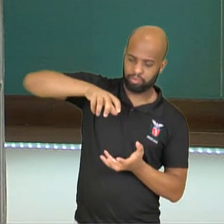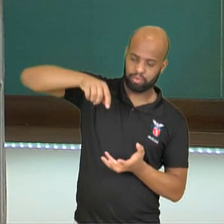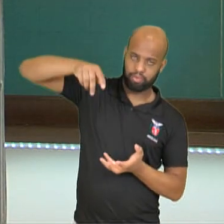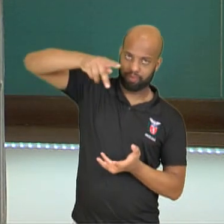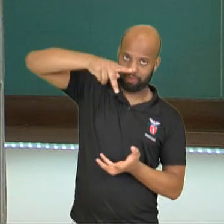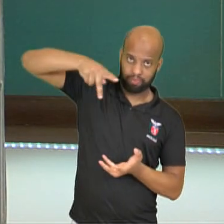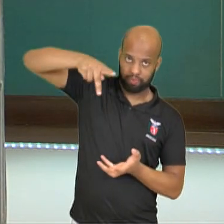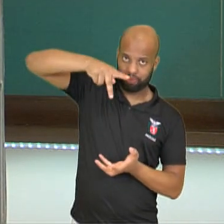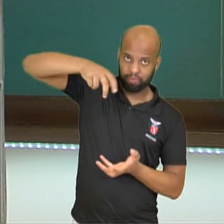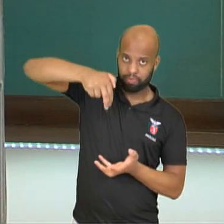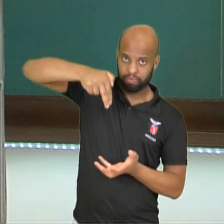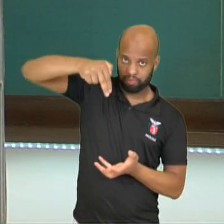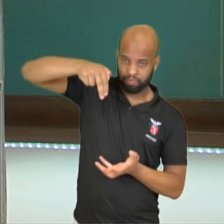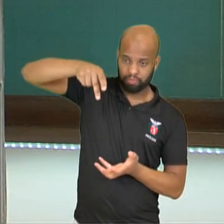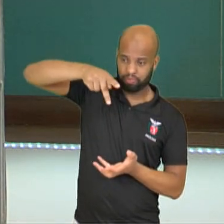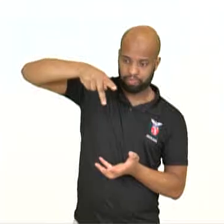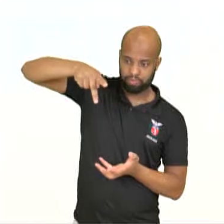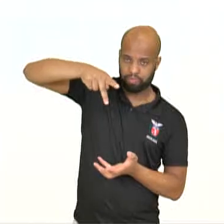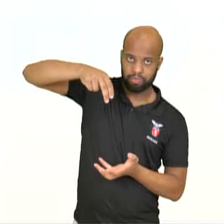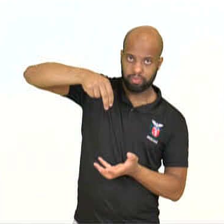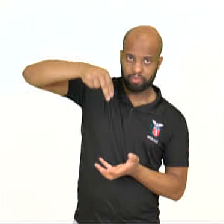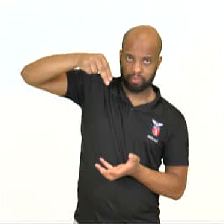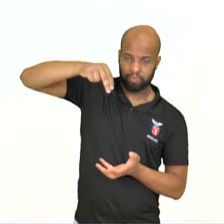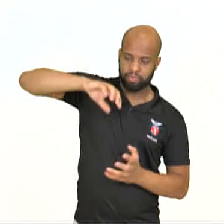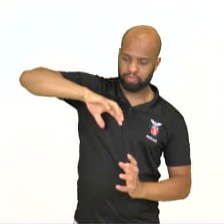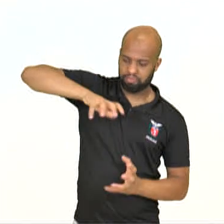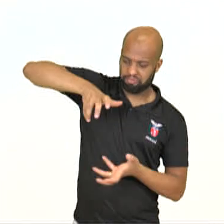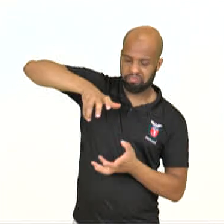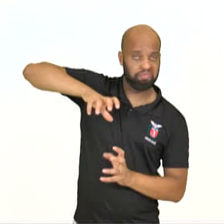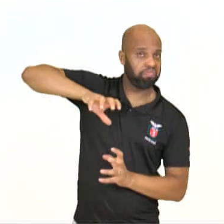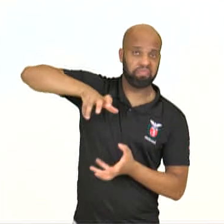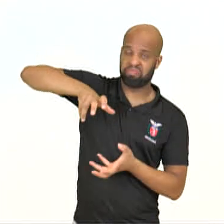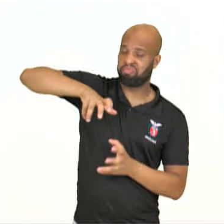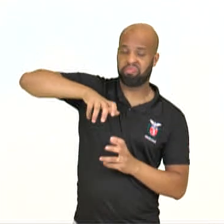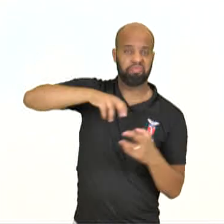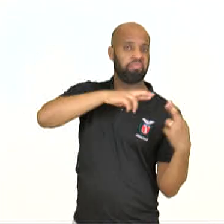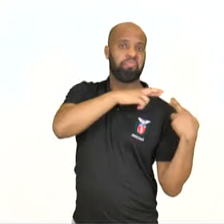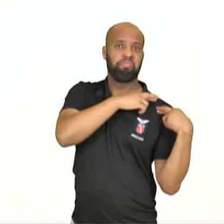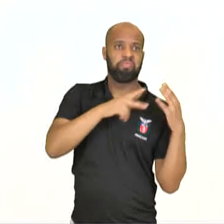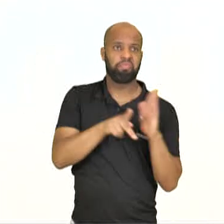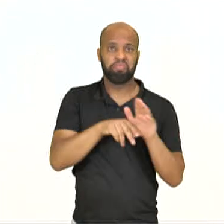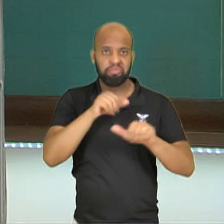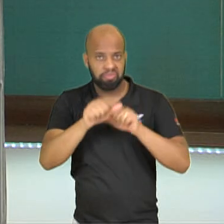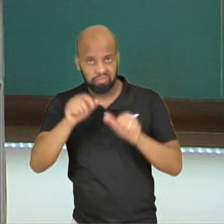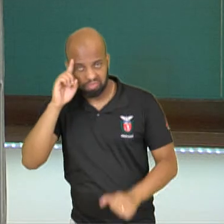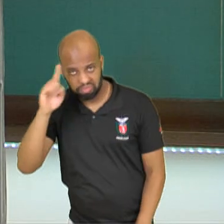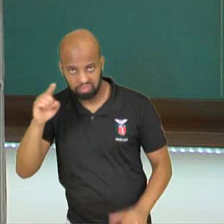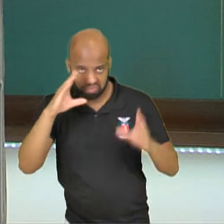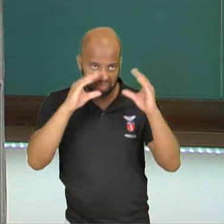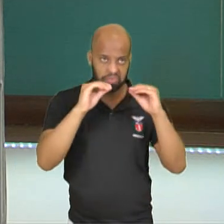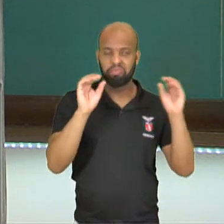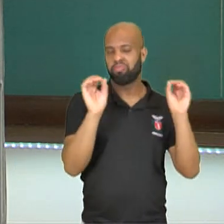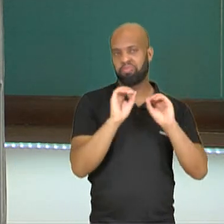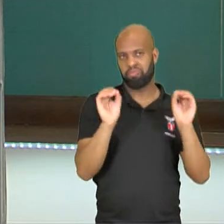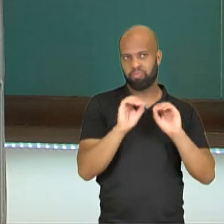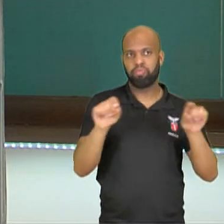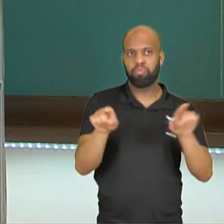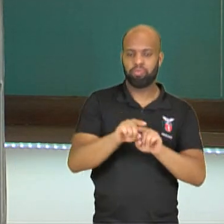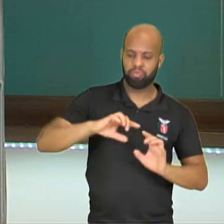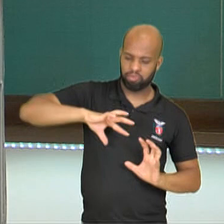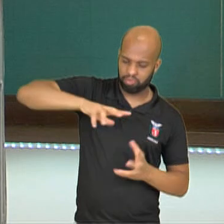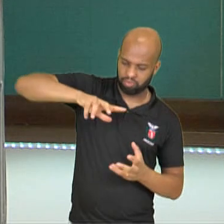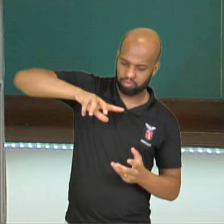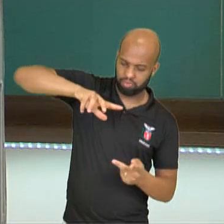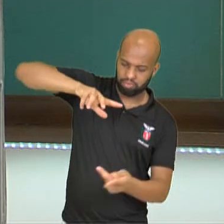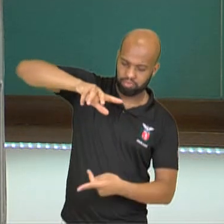vendo indicado aqui, esse movimento de rotação não será responsável pela transição de dias e noites, da mesma forma que no Polo